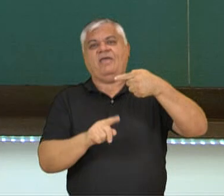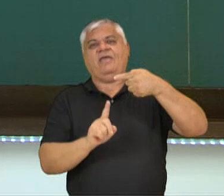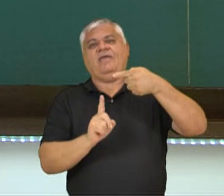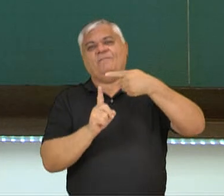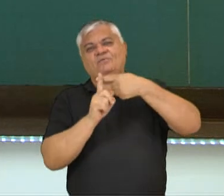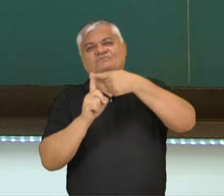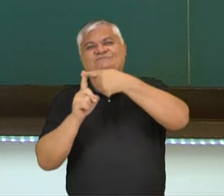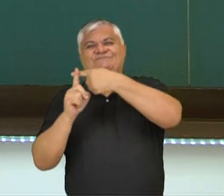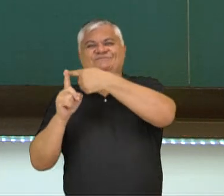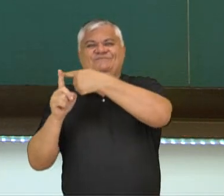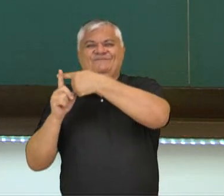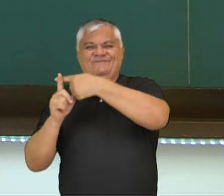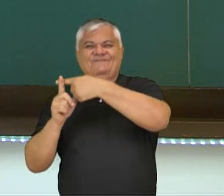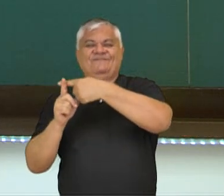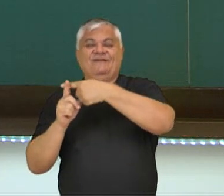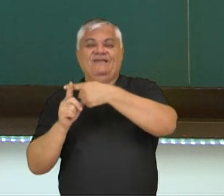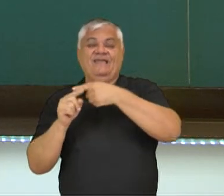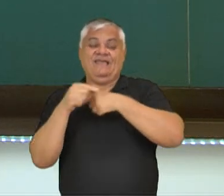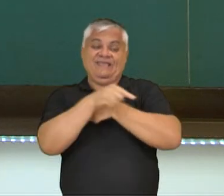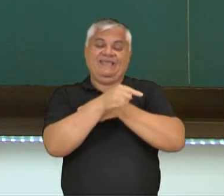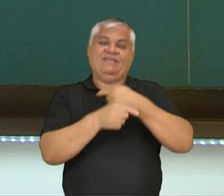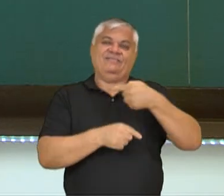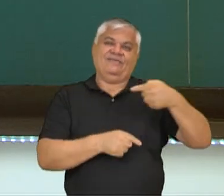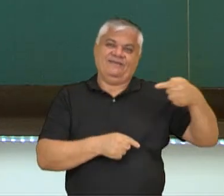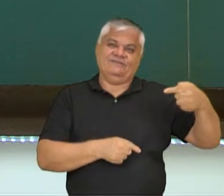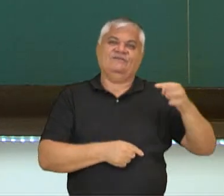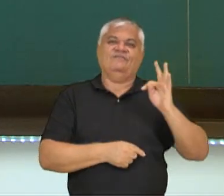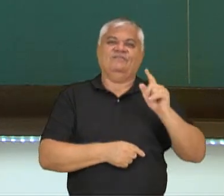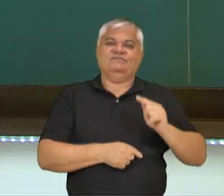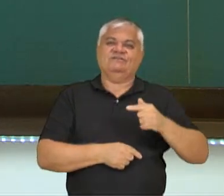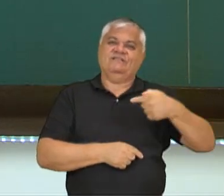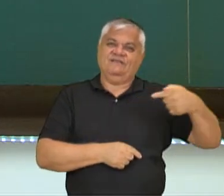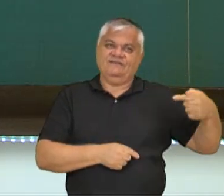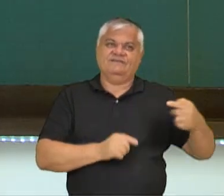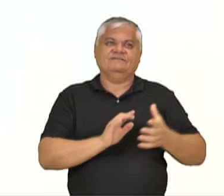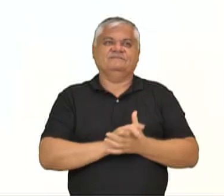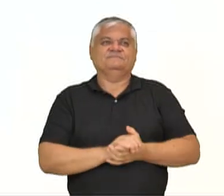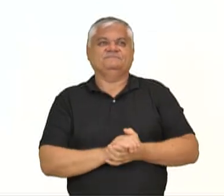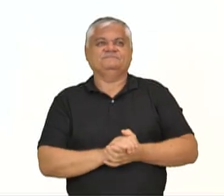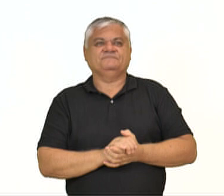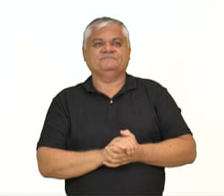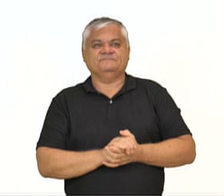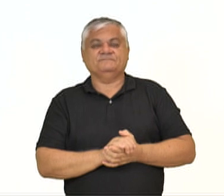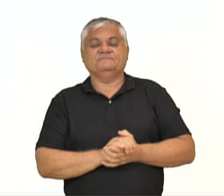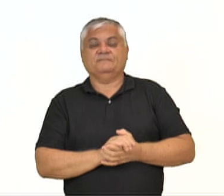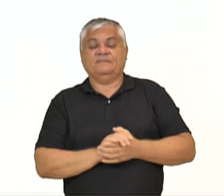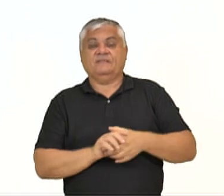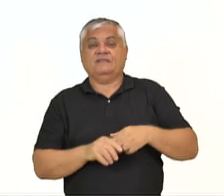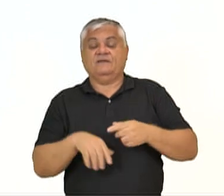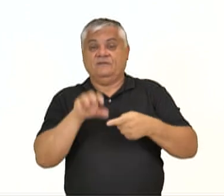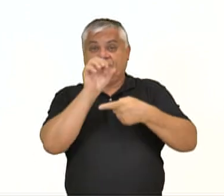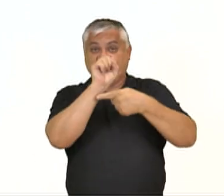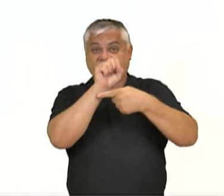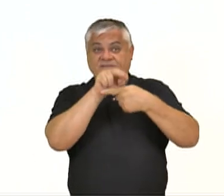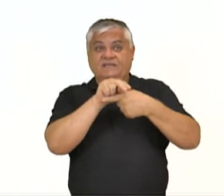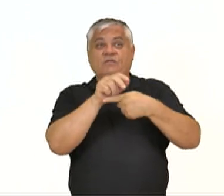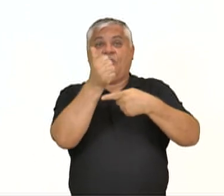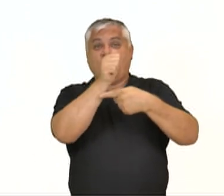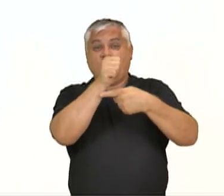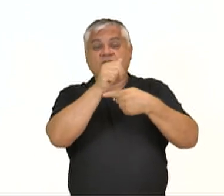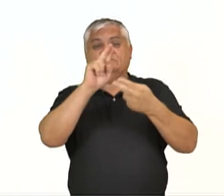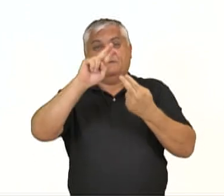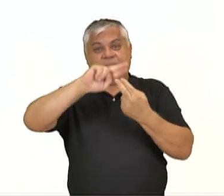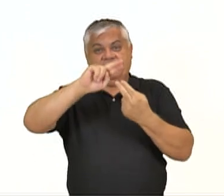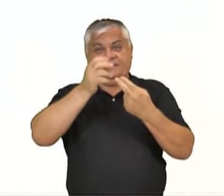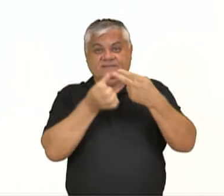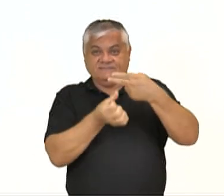cosseno é positivo, o seno é negativo e a tangente também é negativa. Então, bora lá, né? Seno de 11π sobre